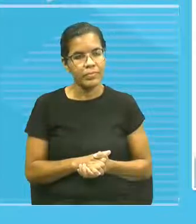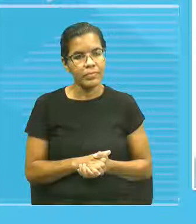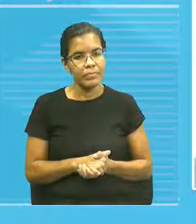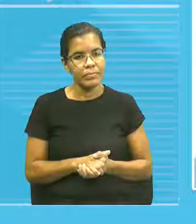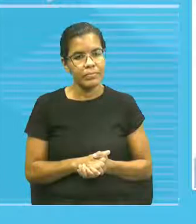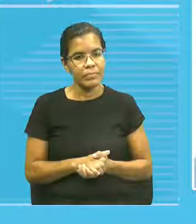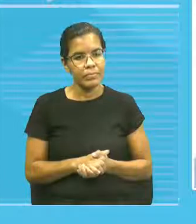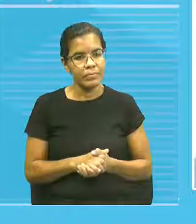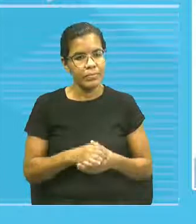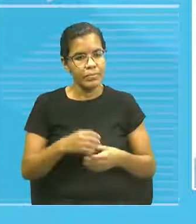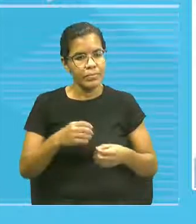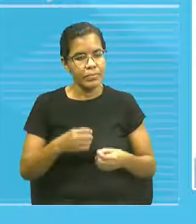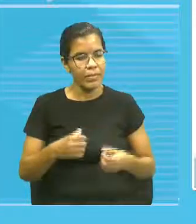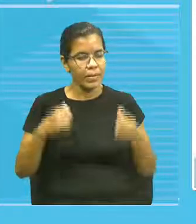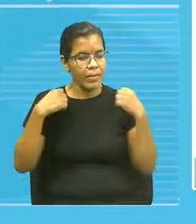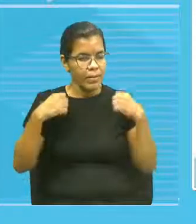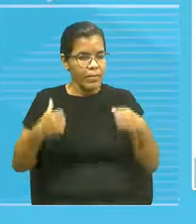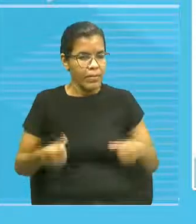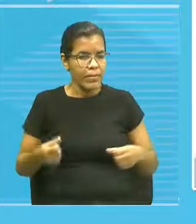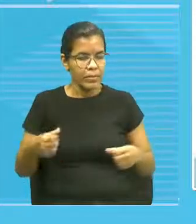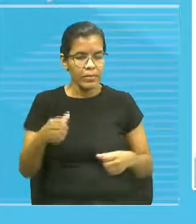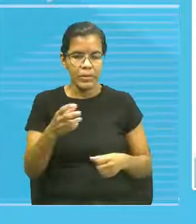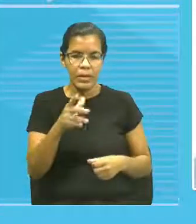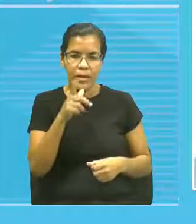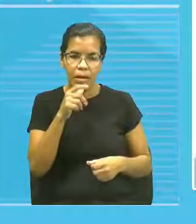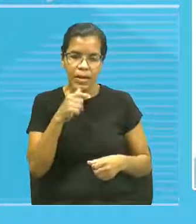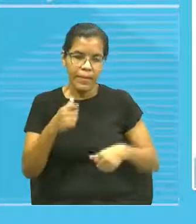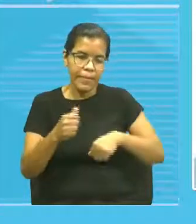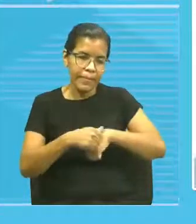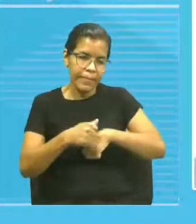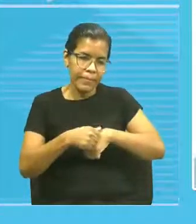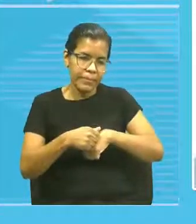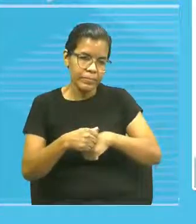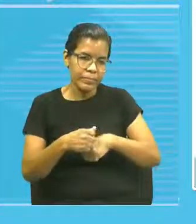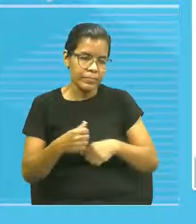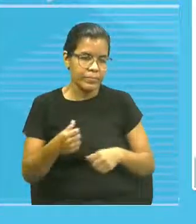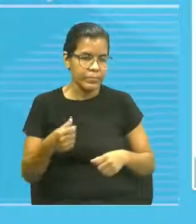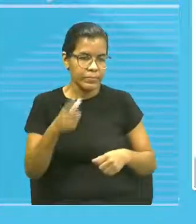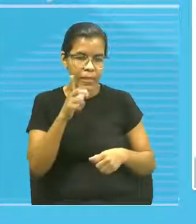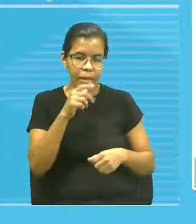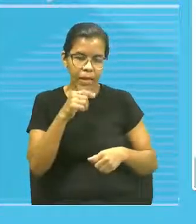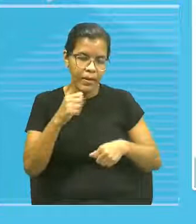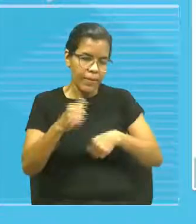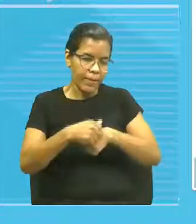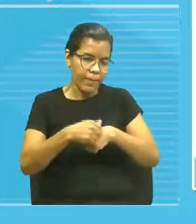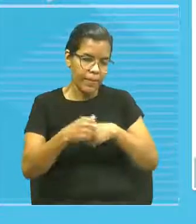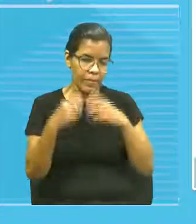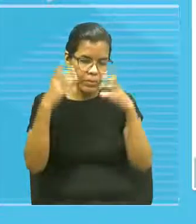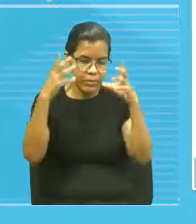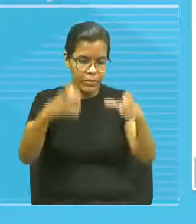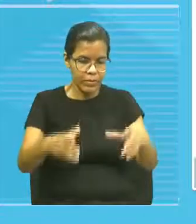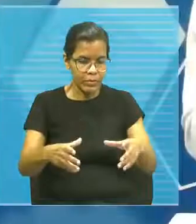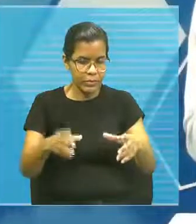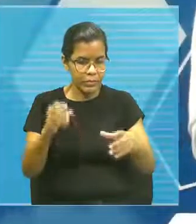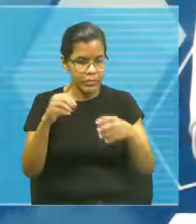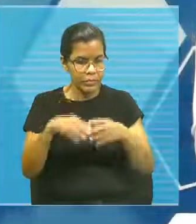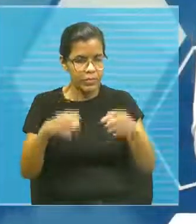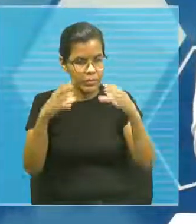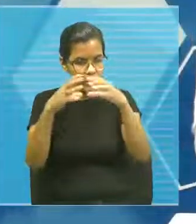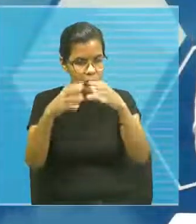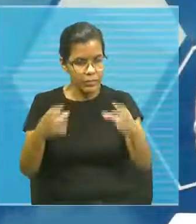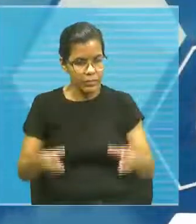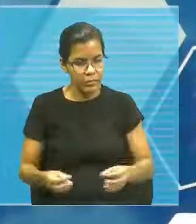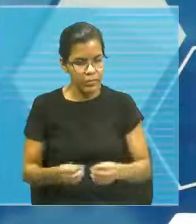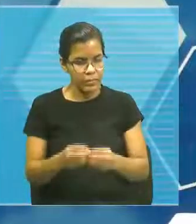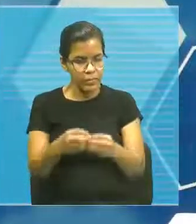bolsa de gelo. Que bati aqui o joelho. Peguei um gelo, coloquei num saco. Botei o saco de gelo em